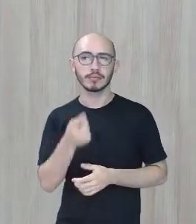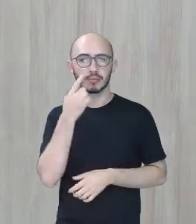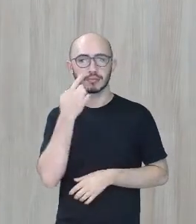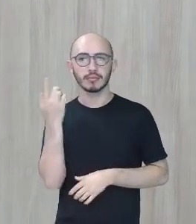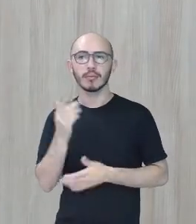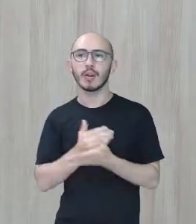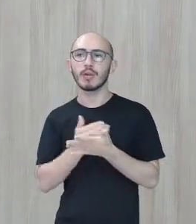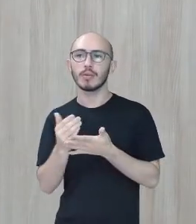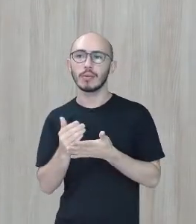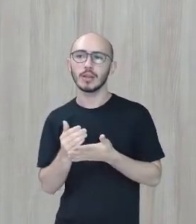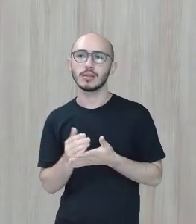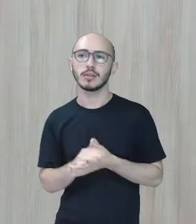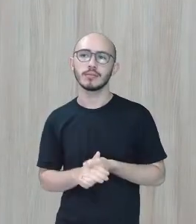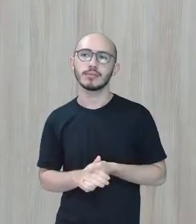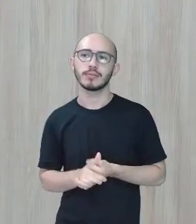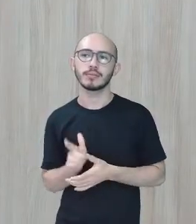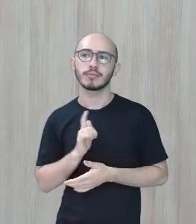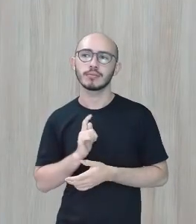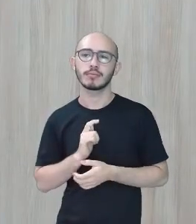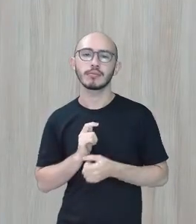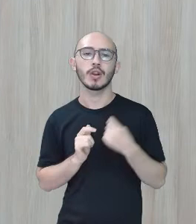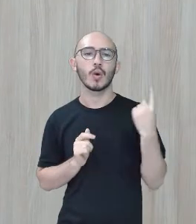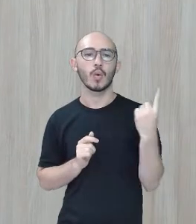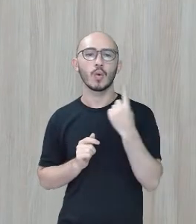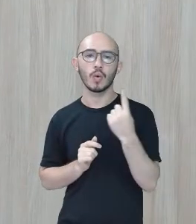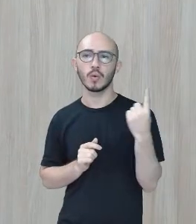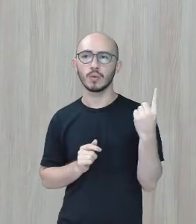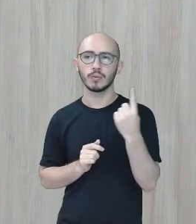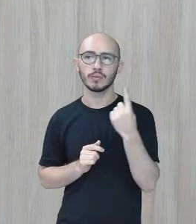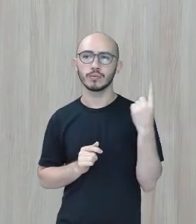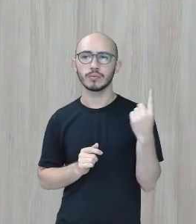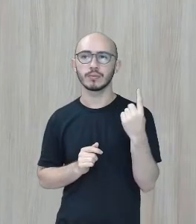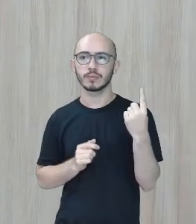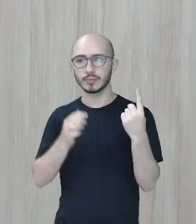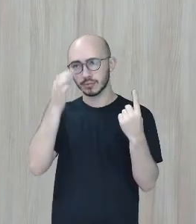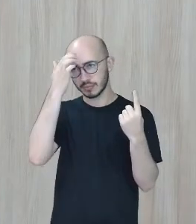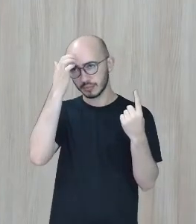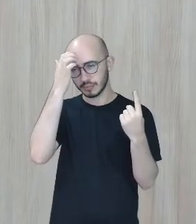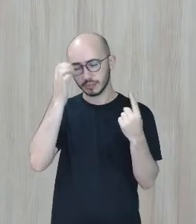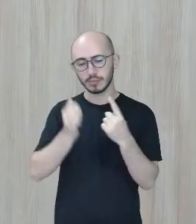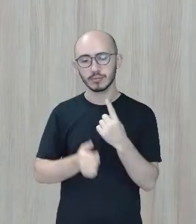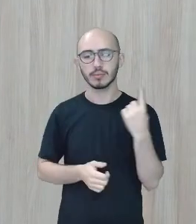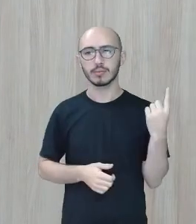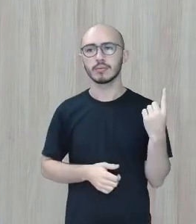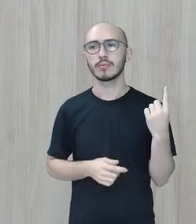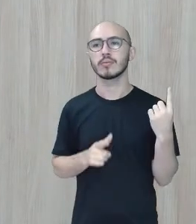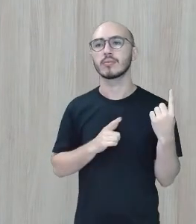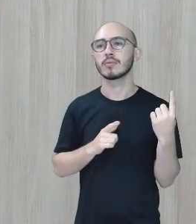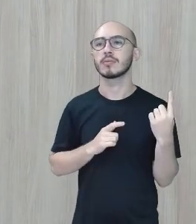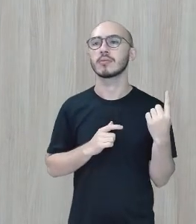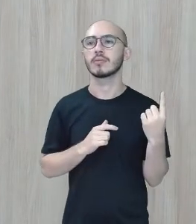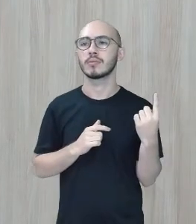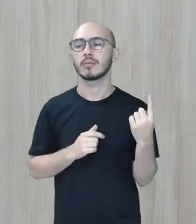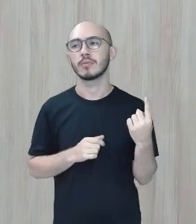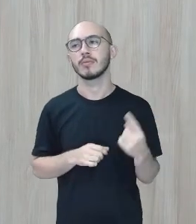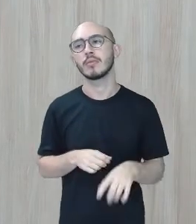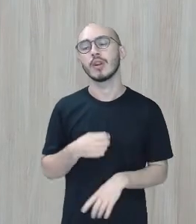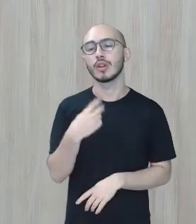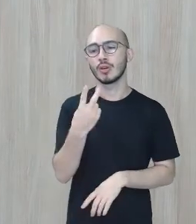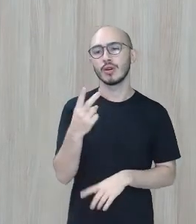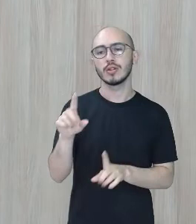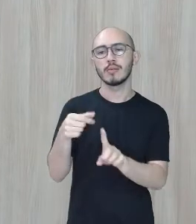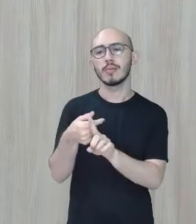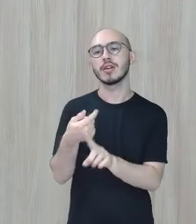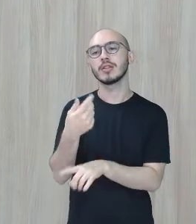ela começa com dois números 1 e esse 2 está indicado aqui, ó. Então, você pega o 2 e soma com o 3, dá quanto?